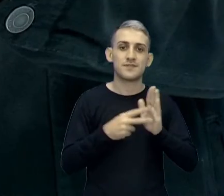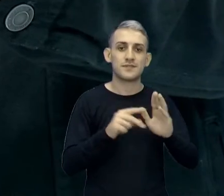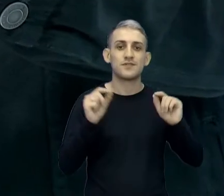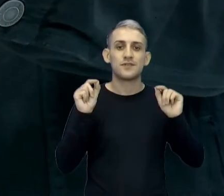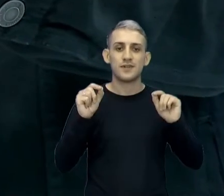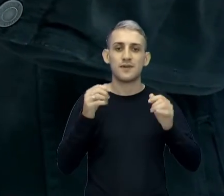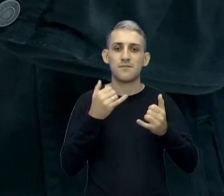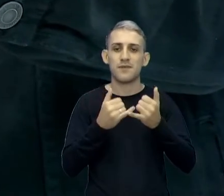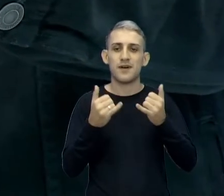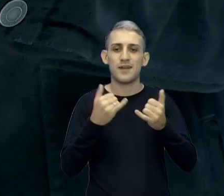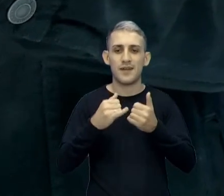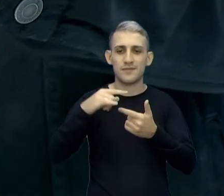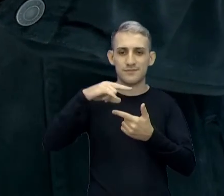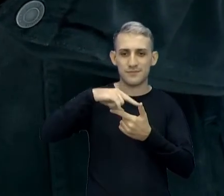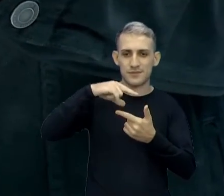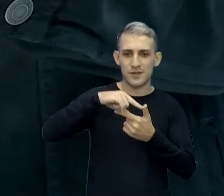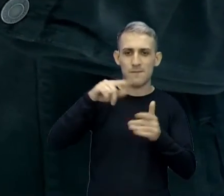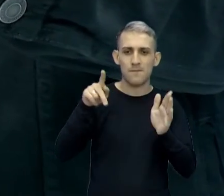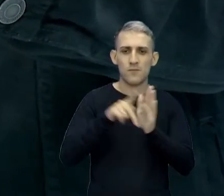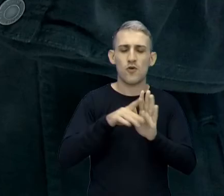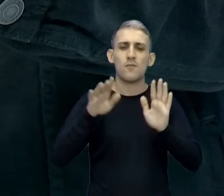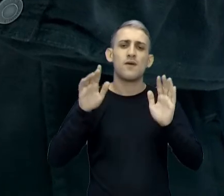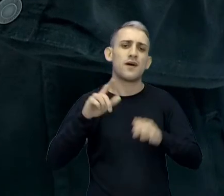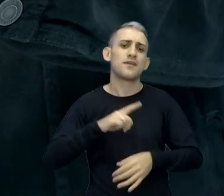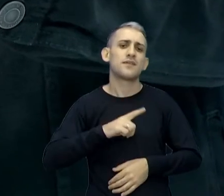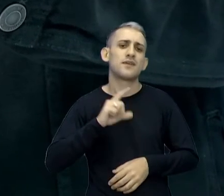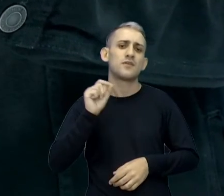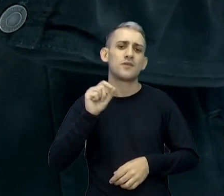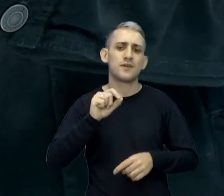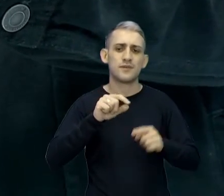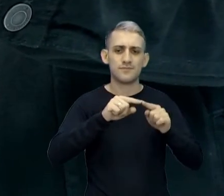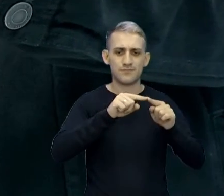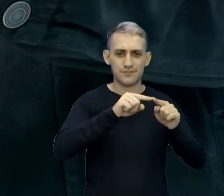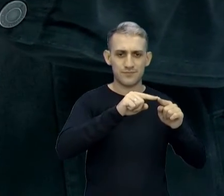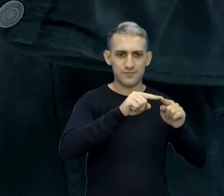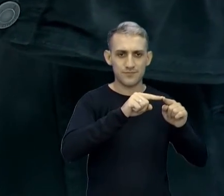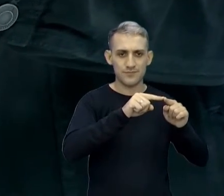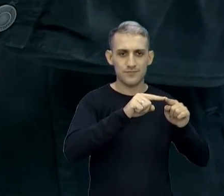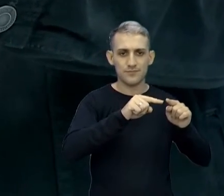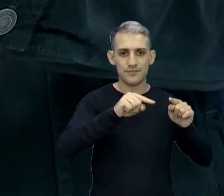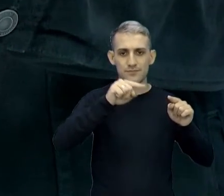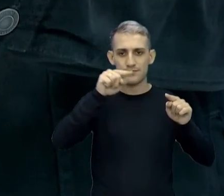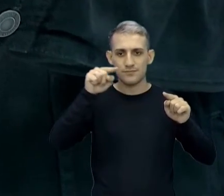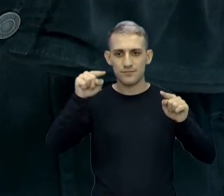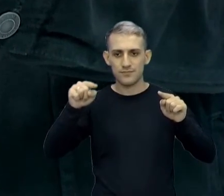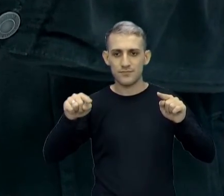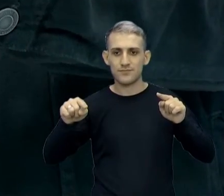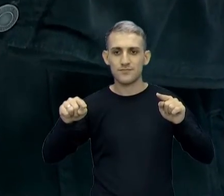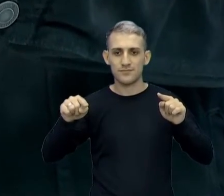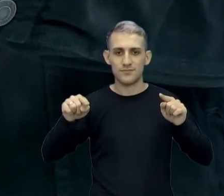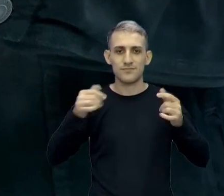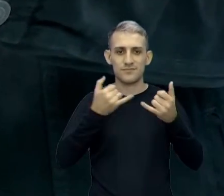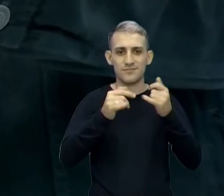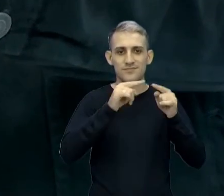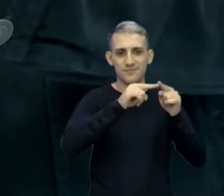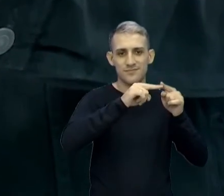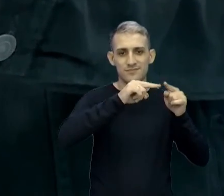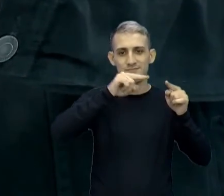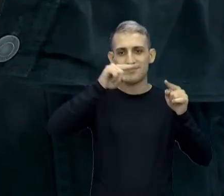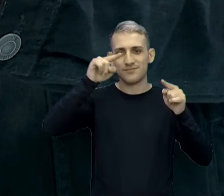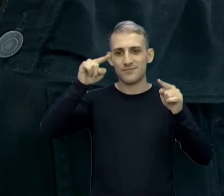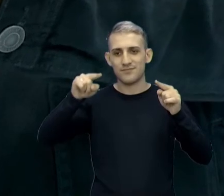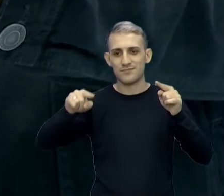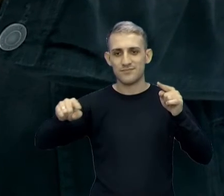parece um retângulo, só que a base de baixo desse retângulo parece uma onda. Parece um